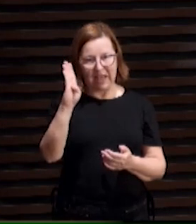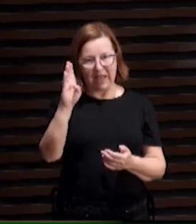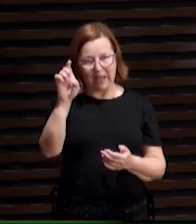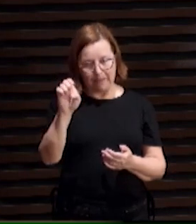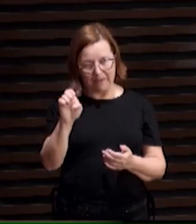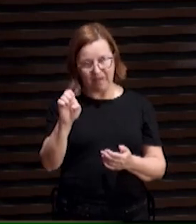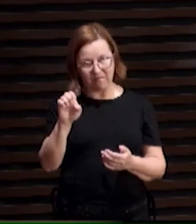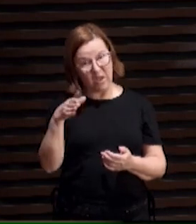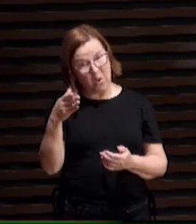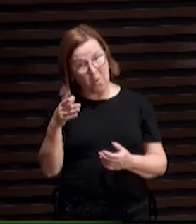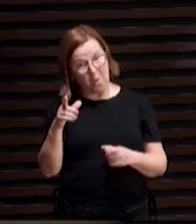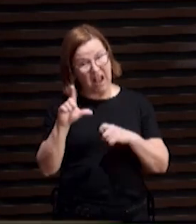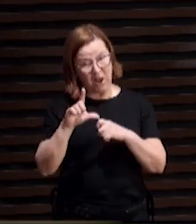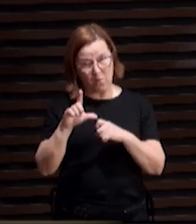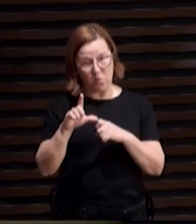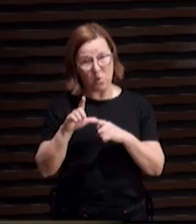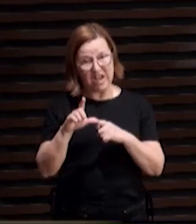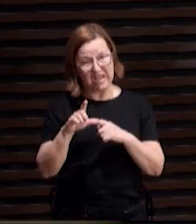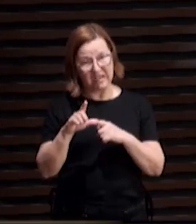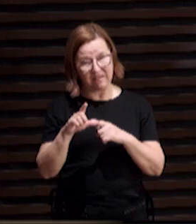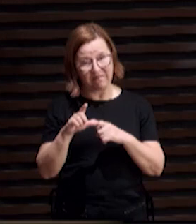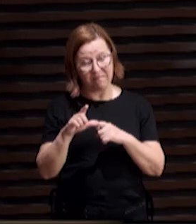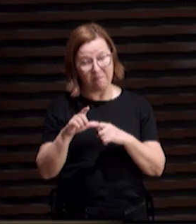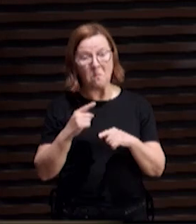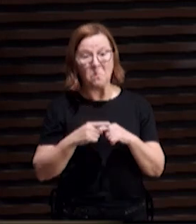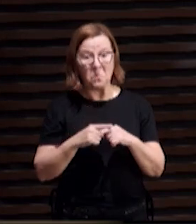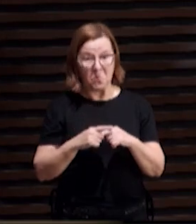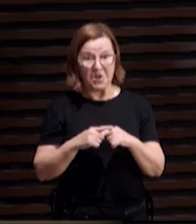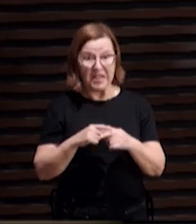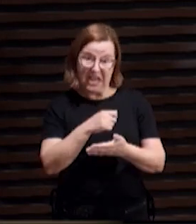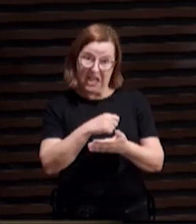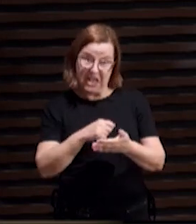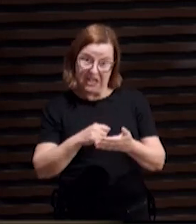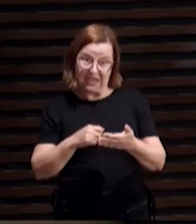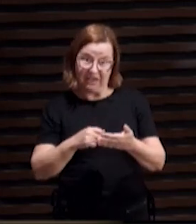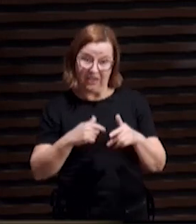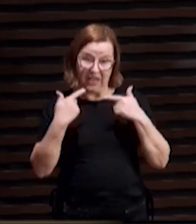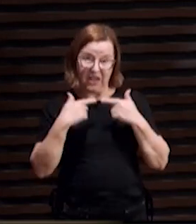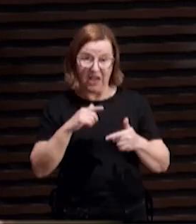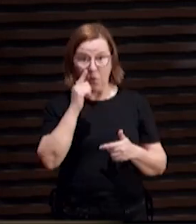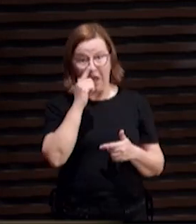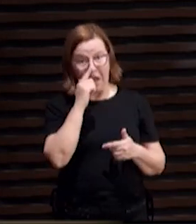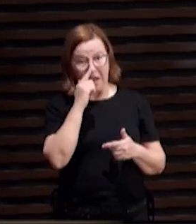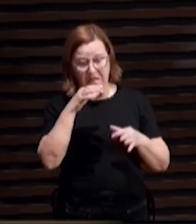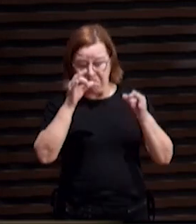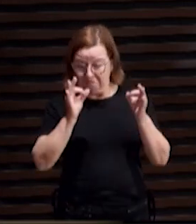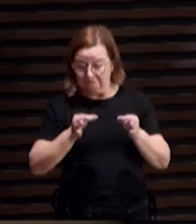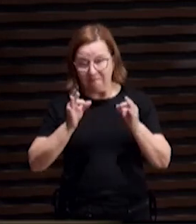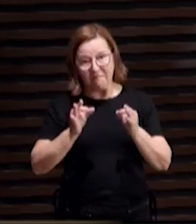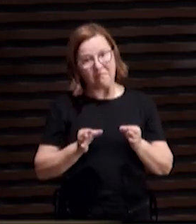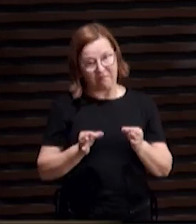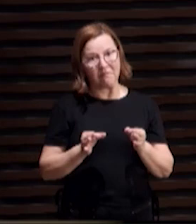Seria Lucas, por causa do grego? O grego de Hebreus é o primor,